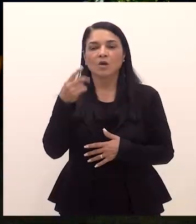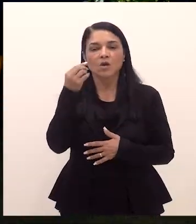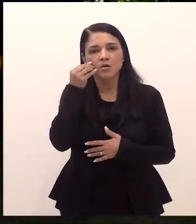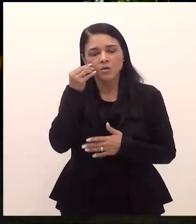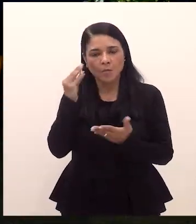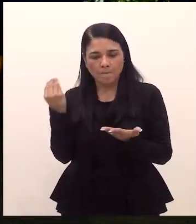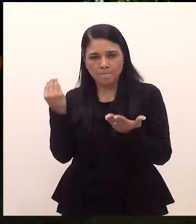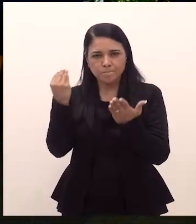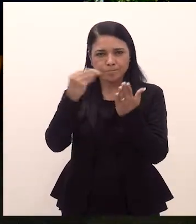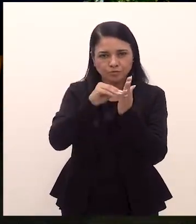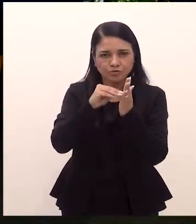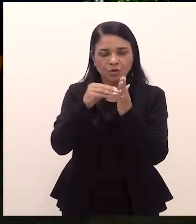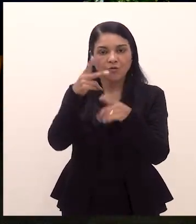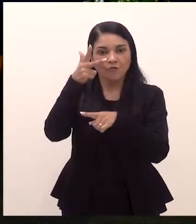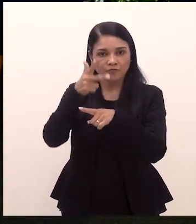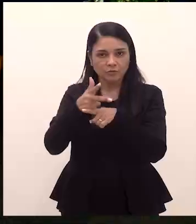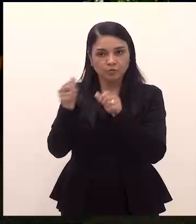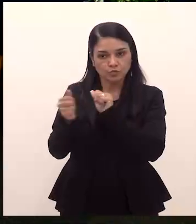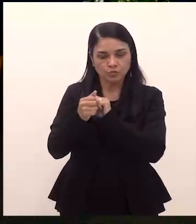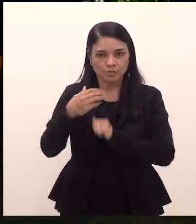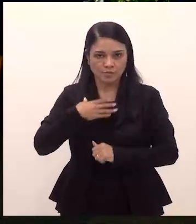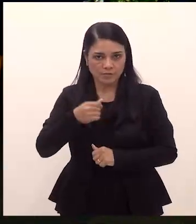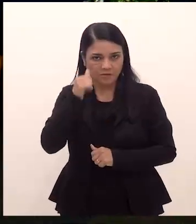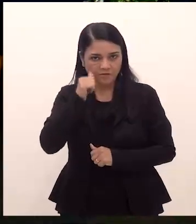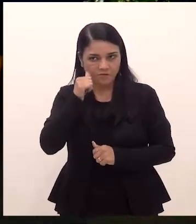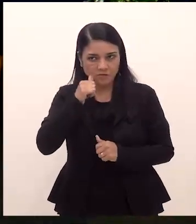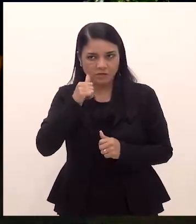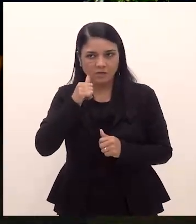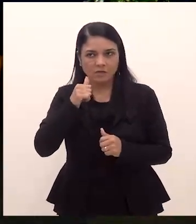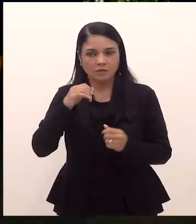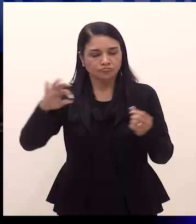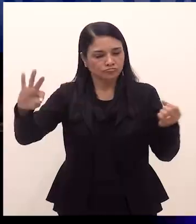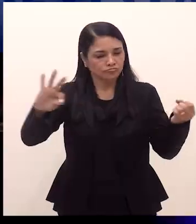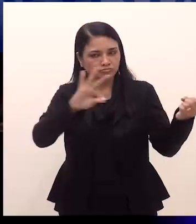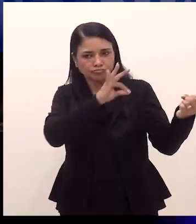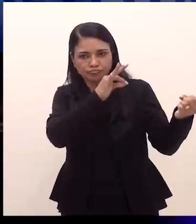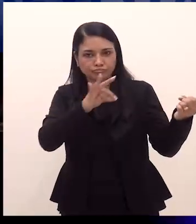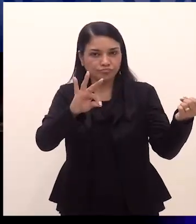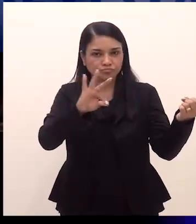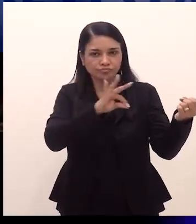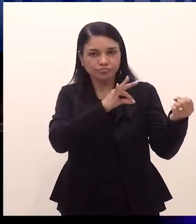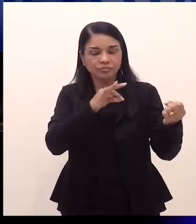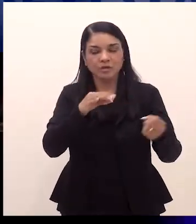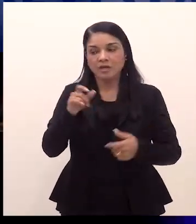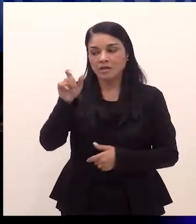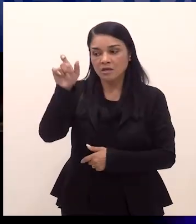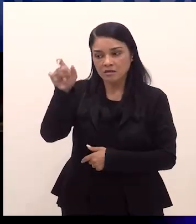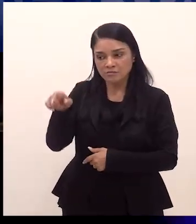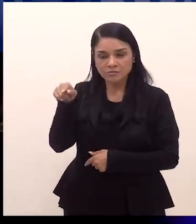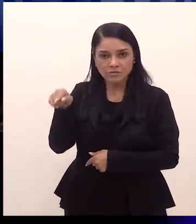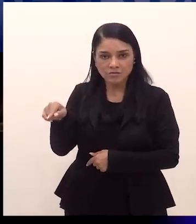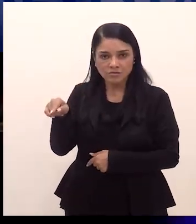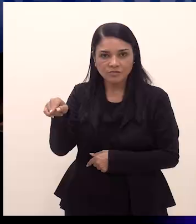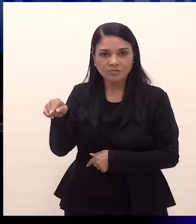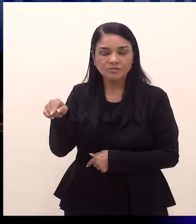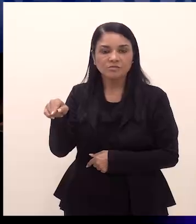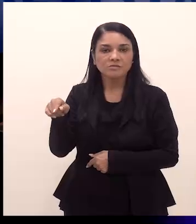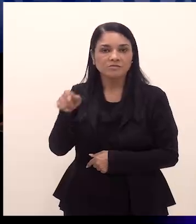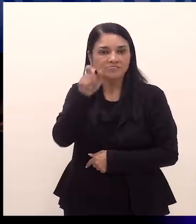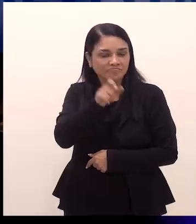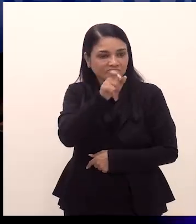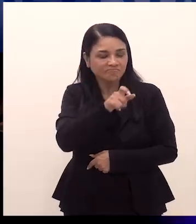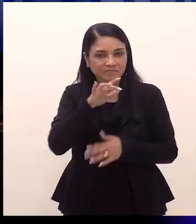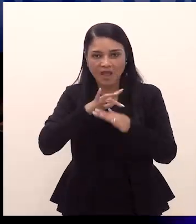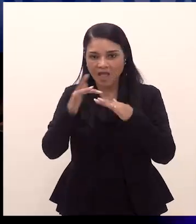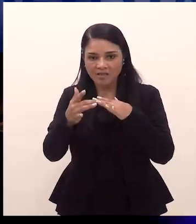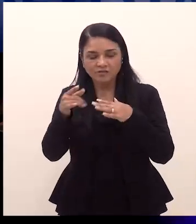Assim, por exemplo, uma vez eu postei um vídeo com a minha filha tocando um violininho, assim, e as pessoas achando que